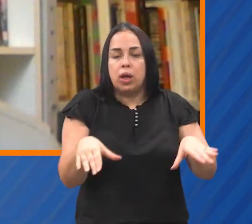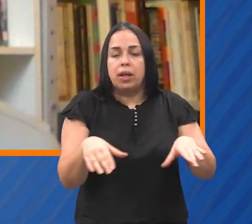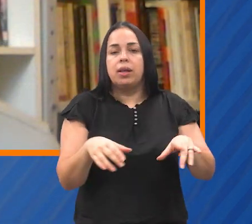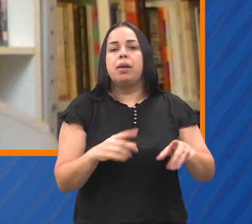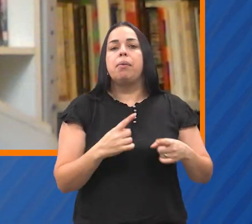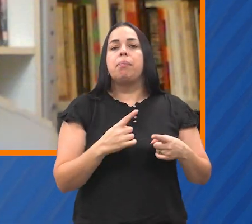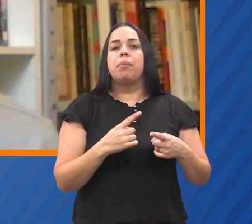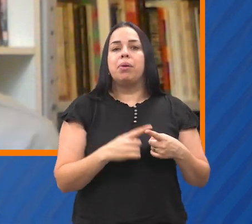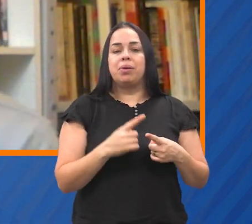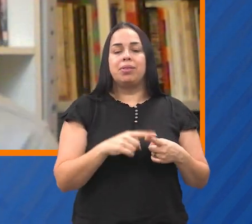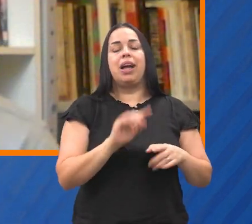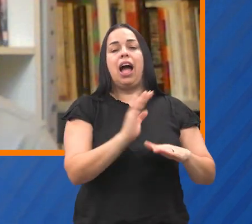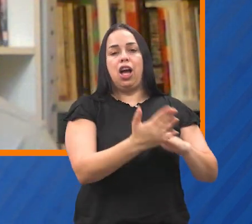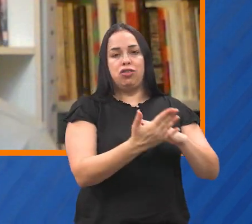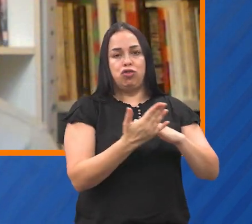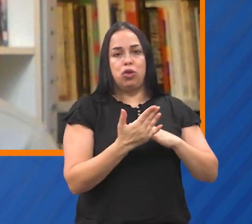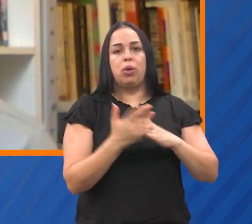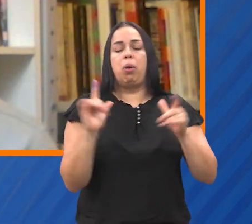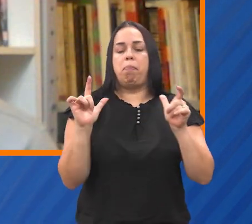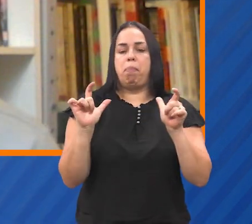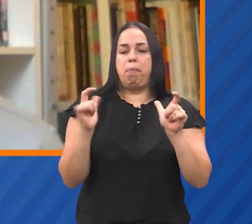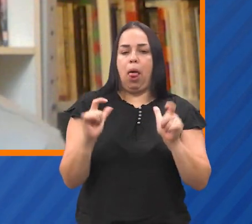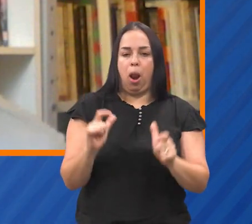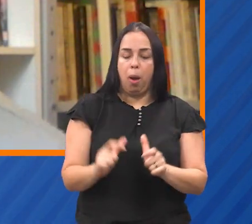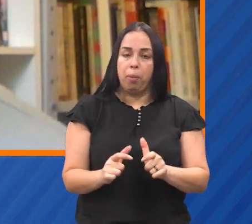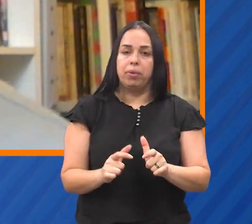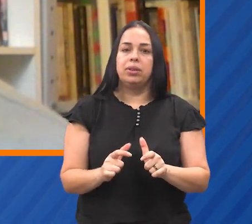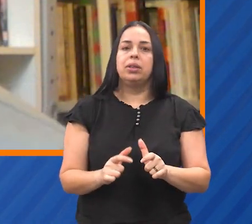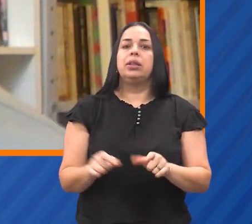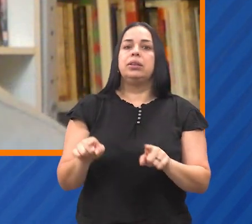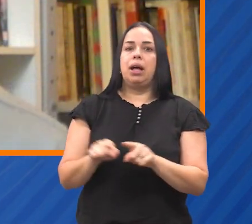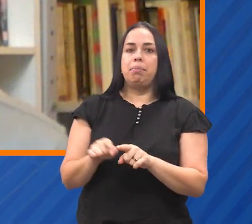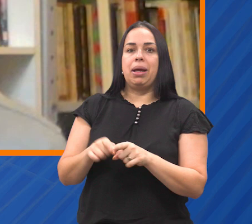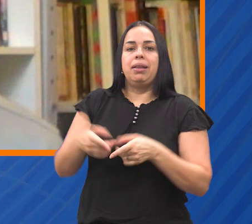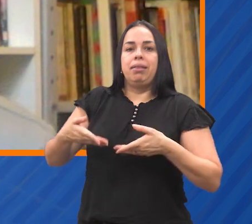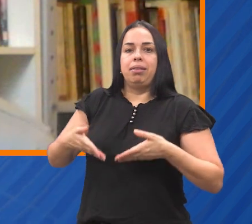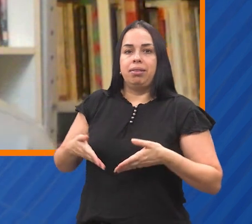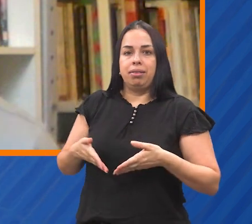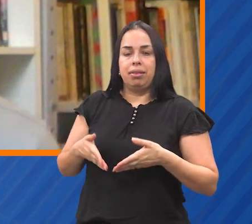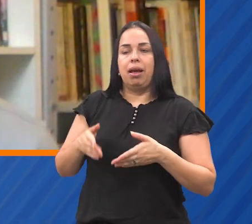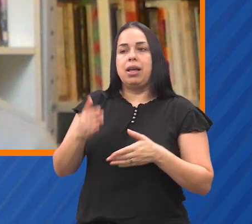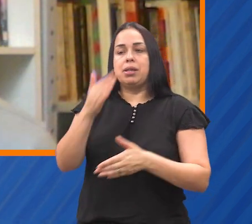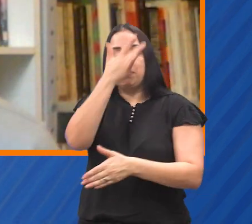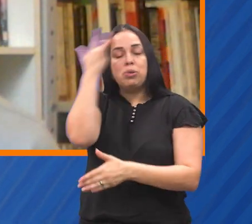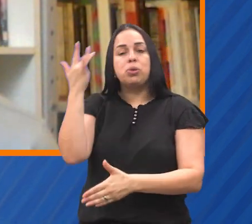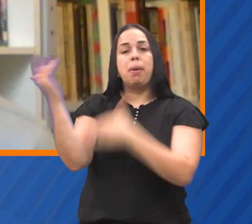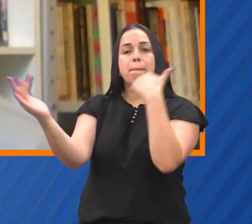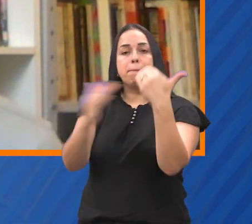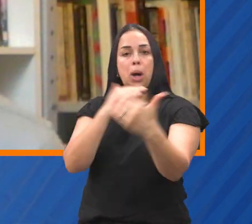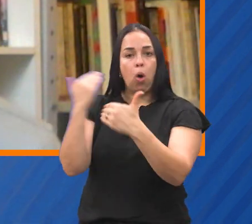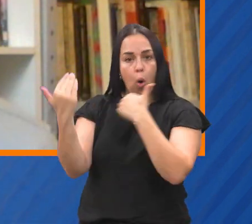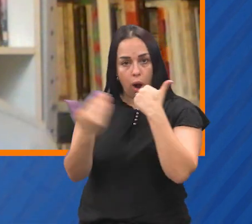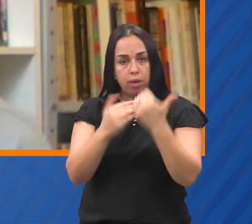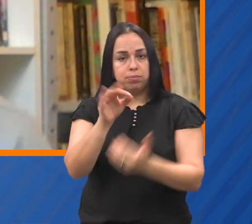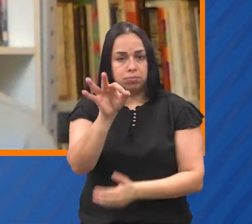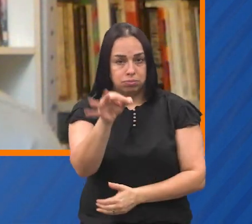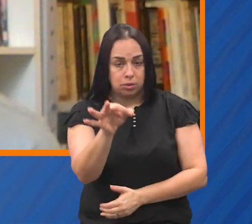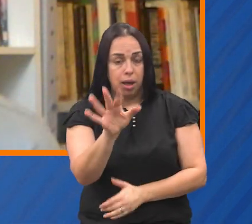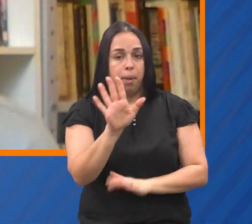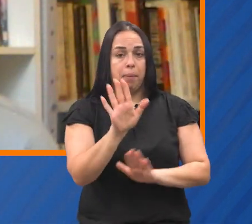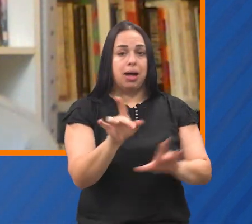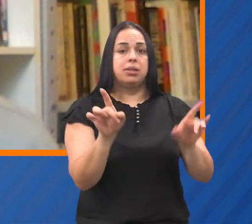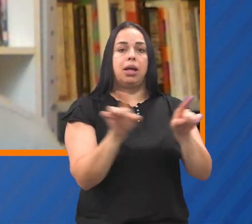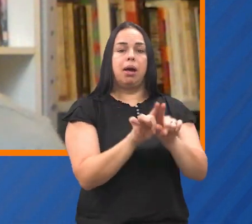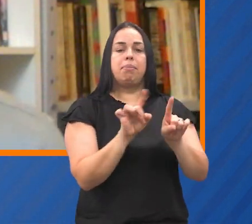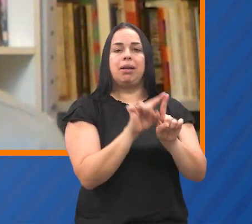evento bastante recente, mas a pandemia também contribuiu. Contribuiu tanto para a questão da mortalidade, como todas as pesquisas destacaram, mas